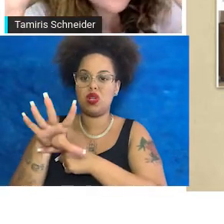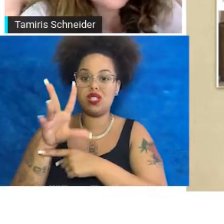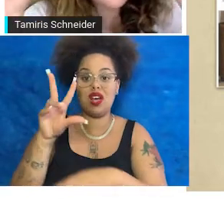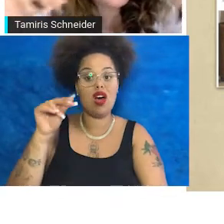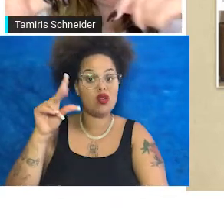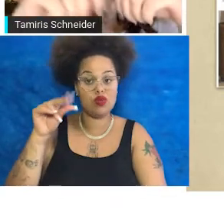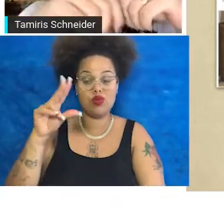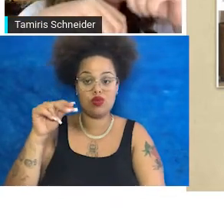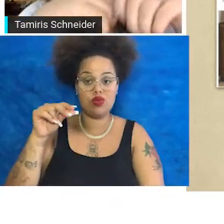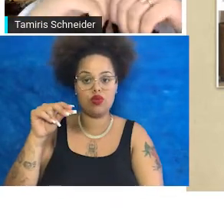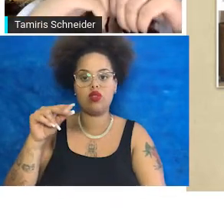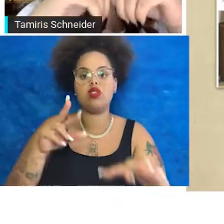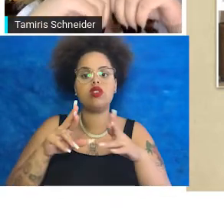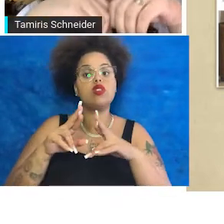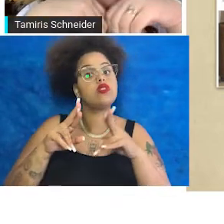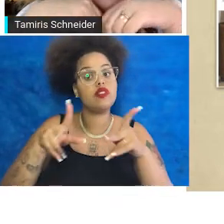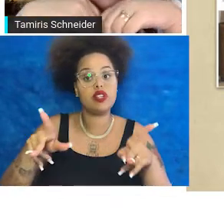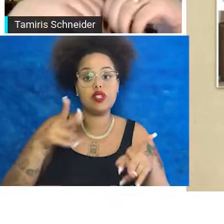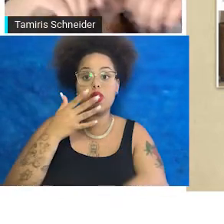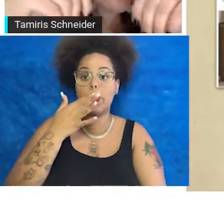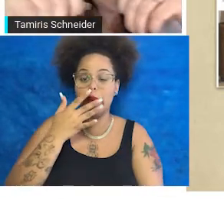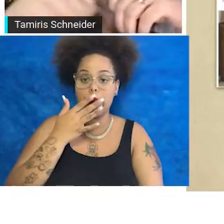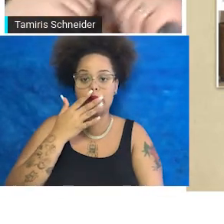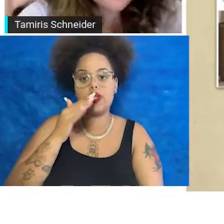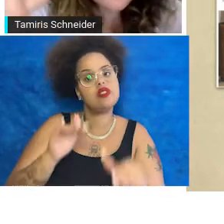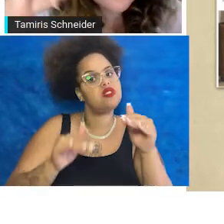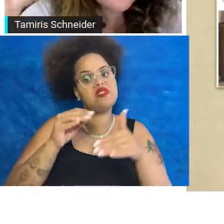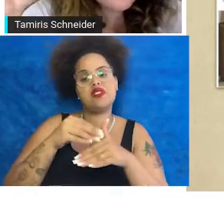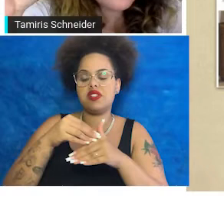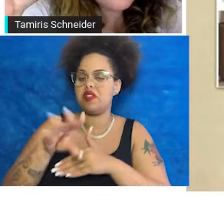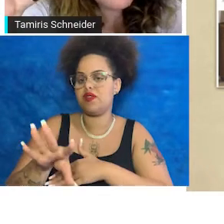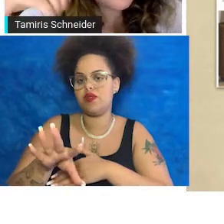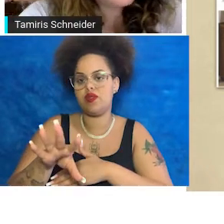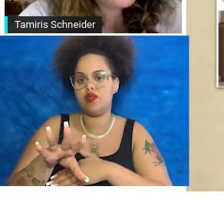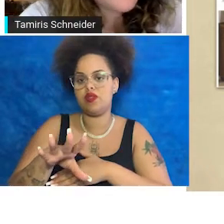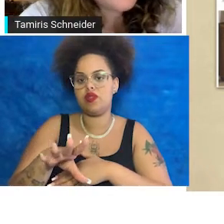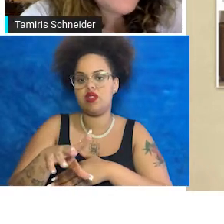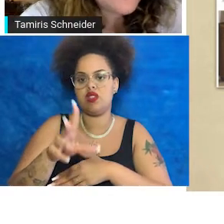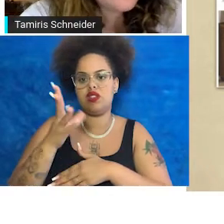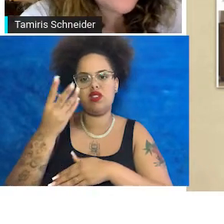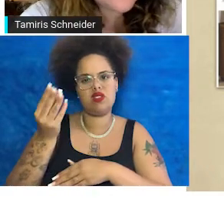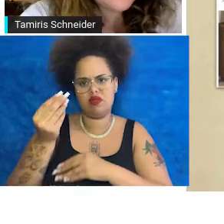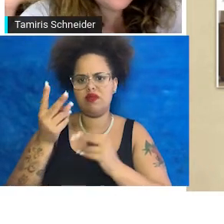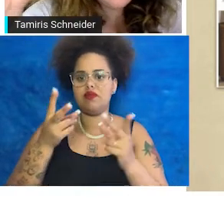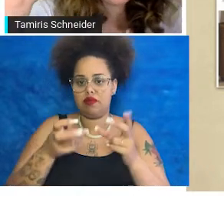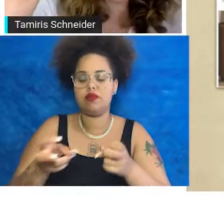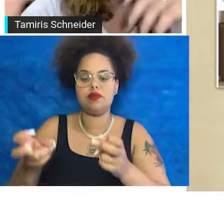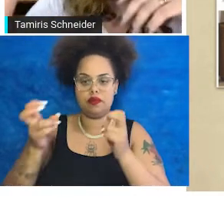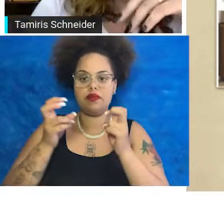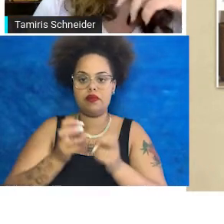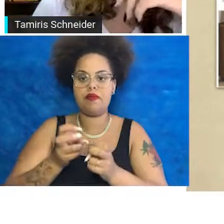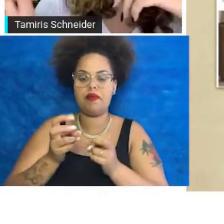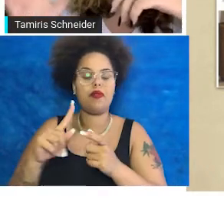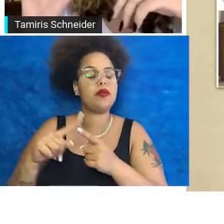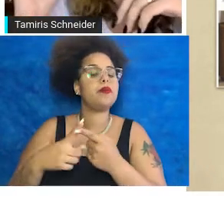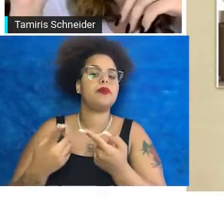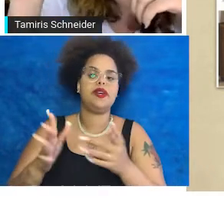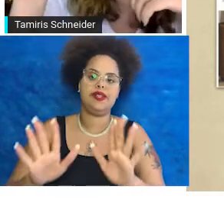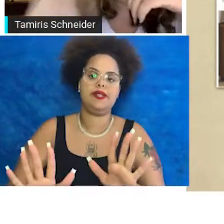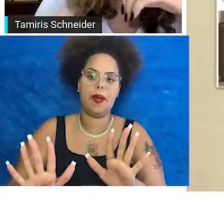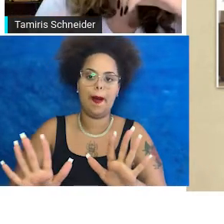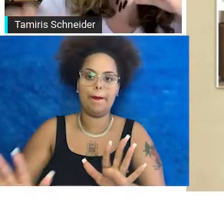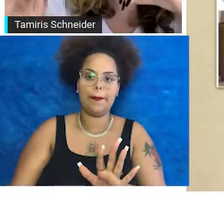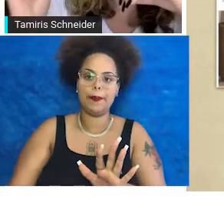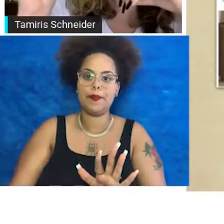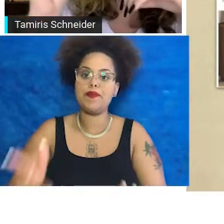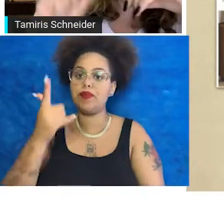azul ali, então as diferenças de cores que a gente talvez levou não foram muito perceptíveis, né? Mas é isso. A